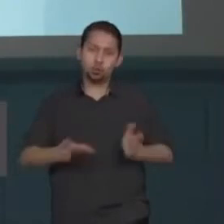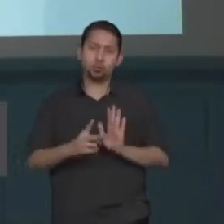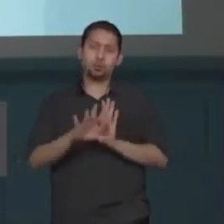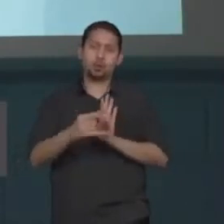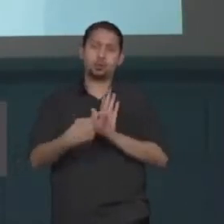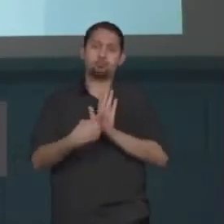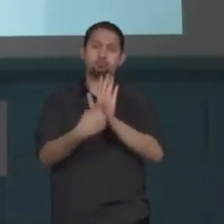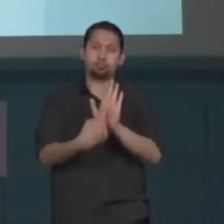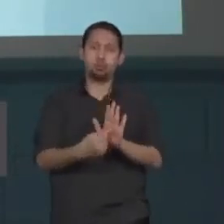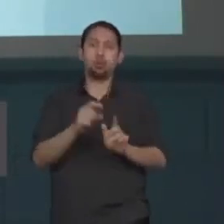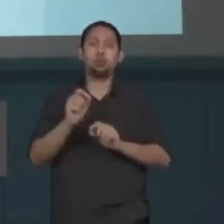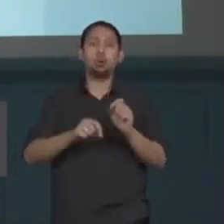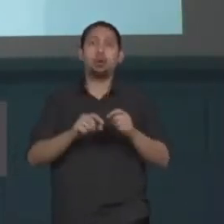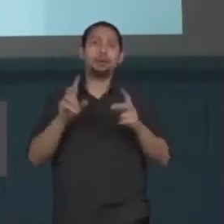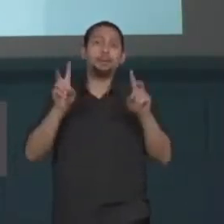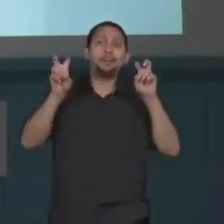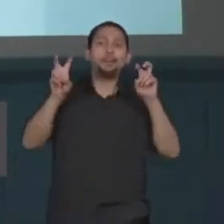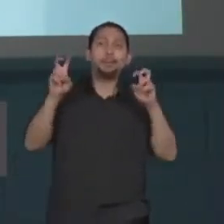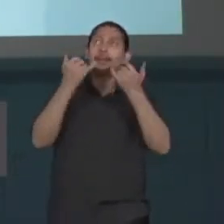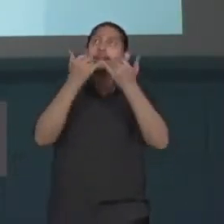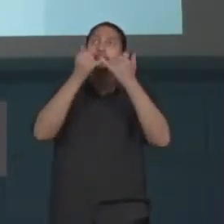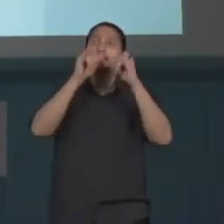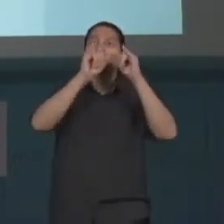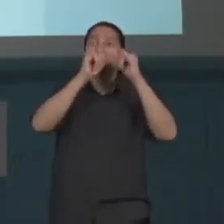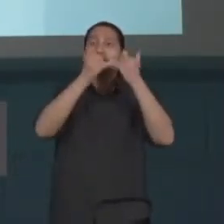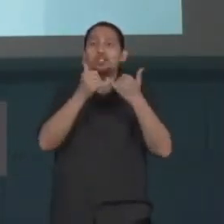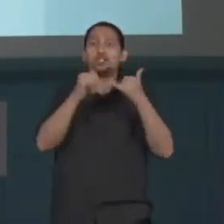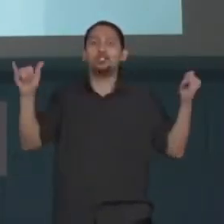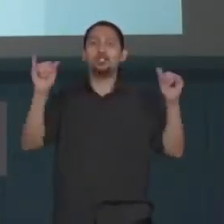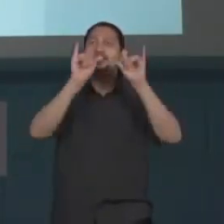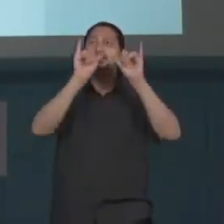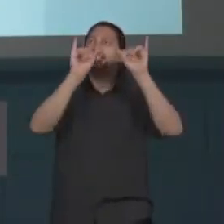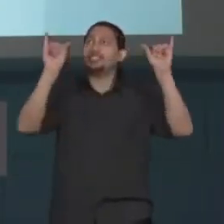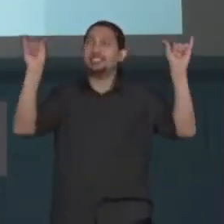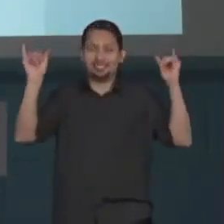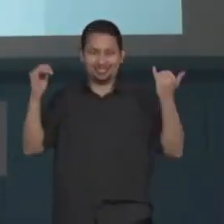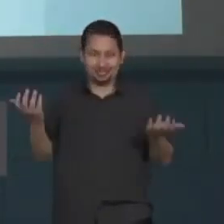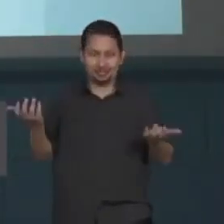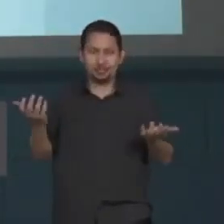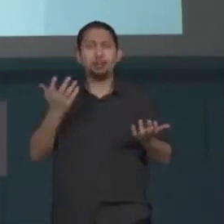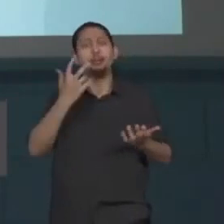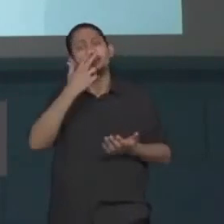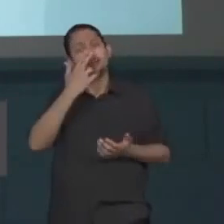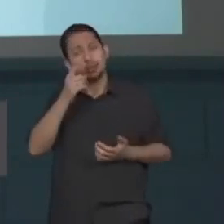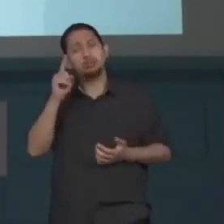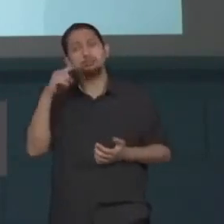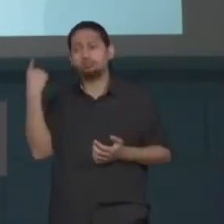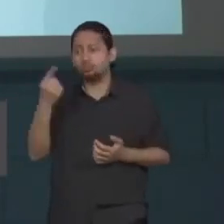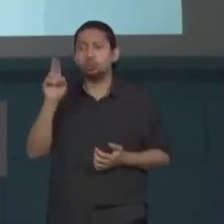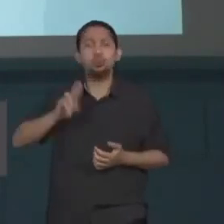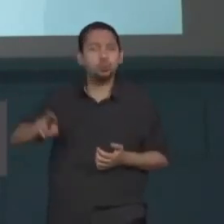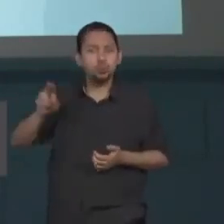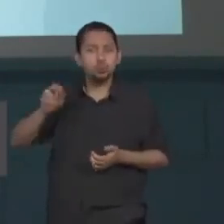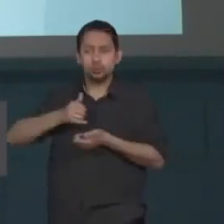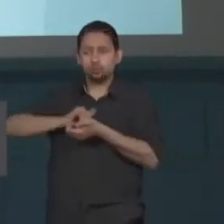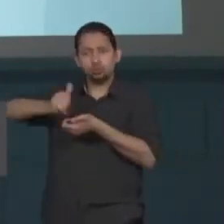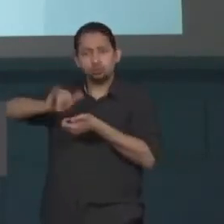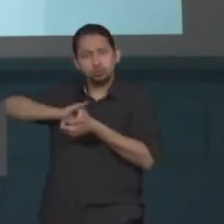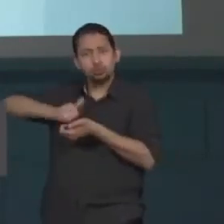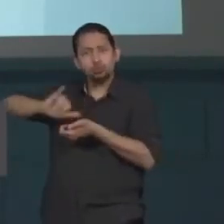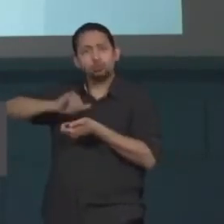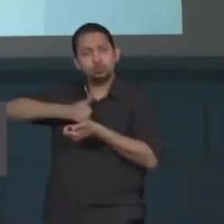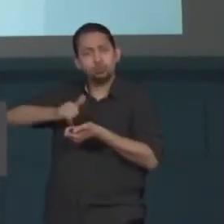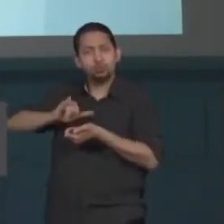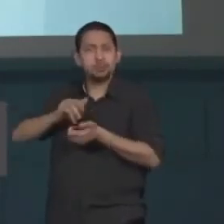energia elétrica. A gente vai fazer o nosso robô se movimentar através da energia elétrica. E a gente vai ver isso